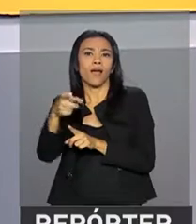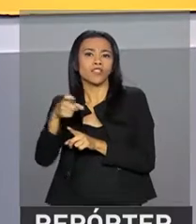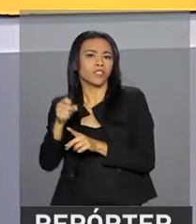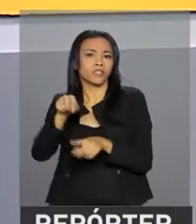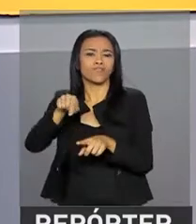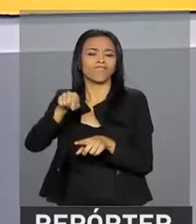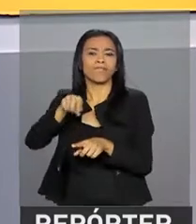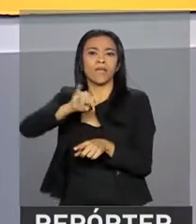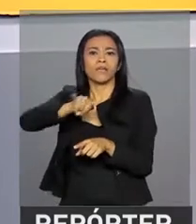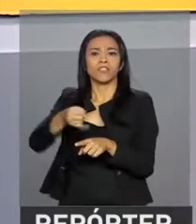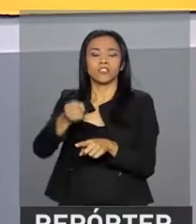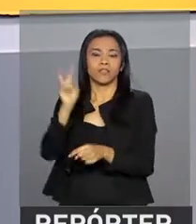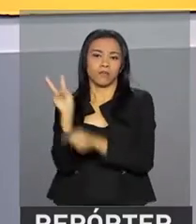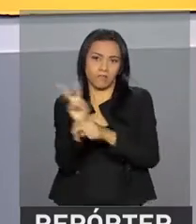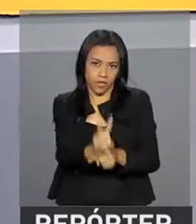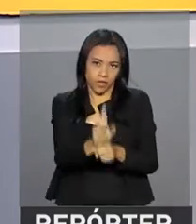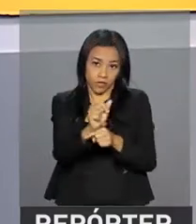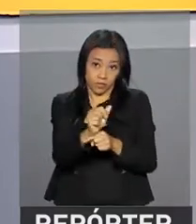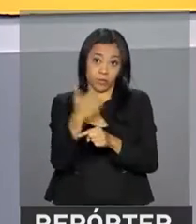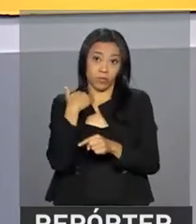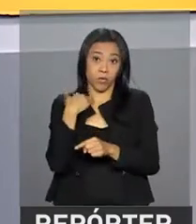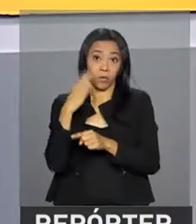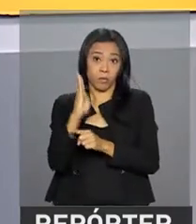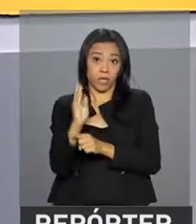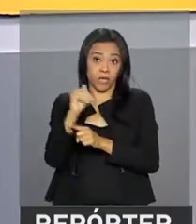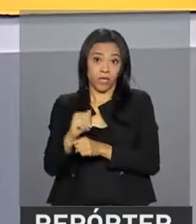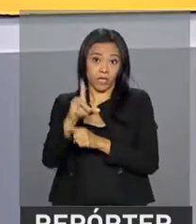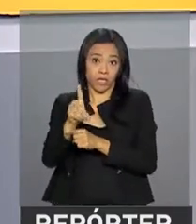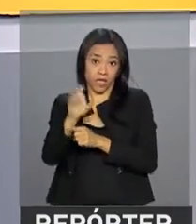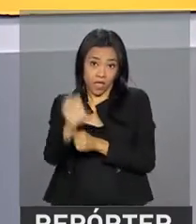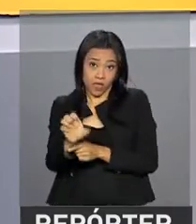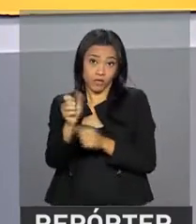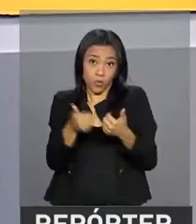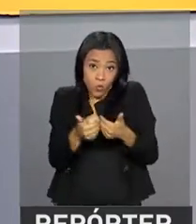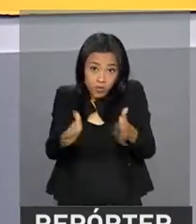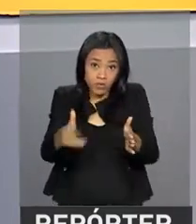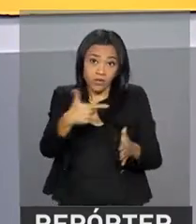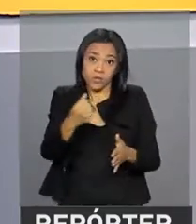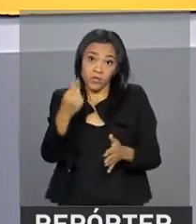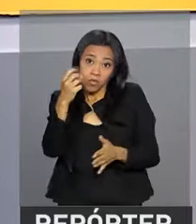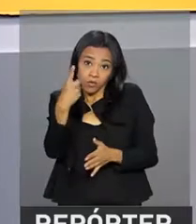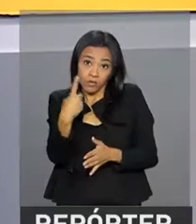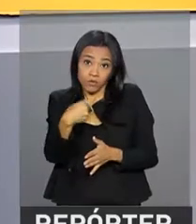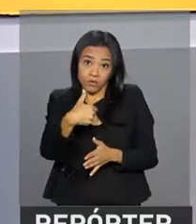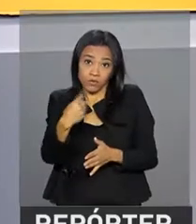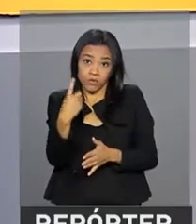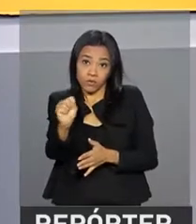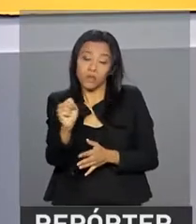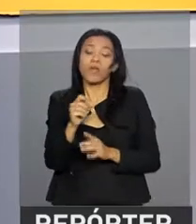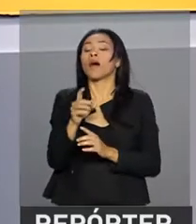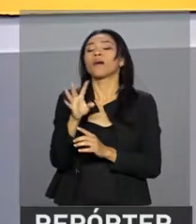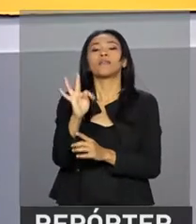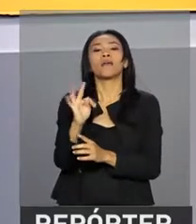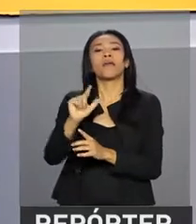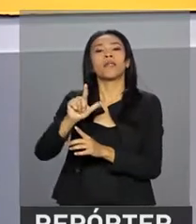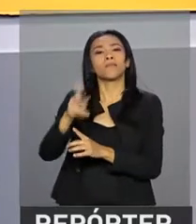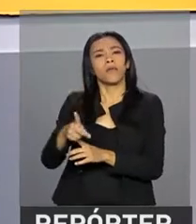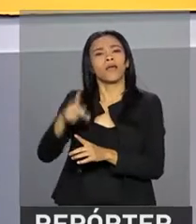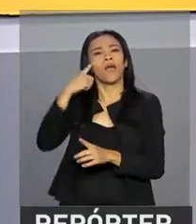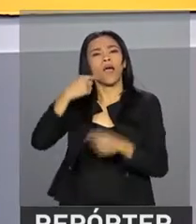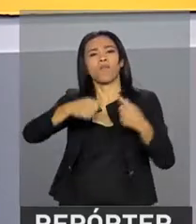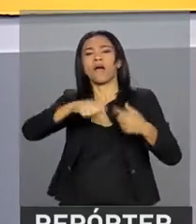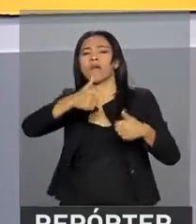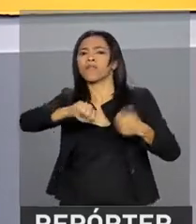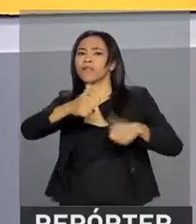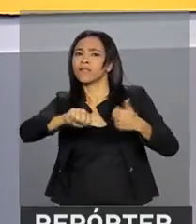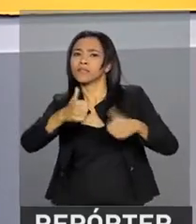feitos pelo bnds a partir de 2018 a tele e levará em conta a maria são da inflação oficial e uma